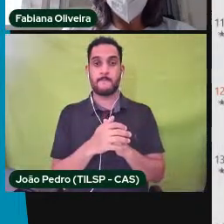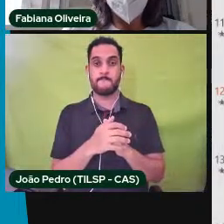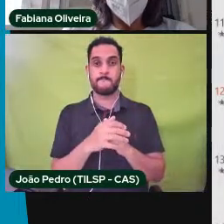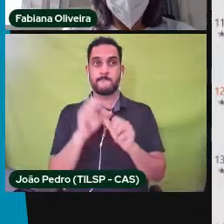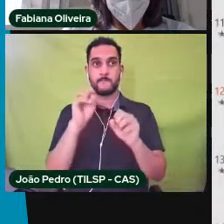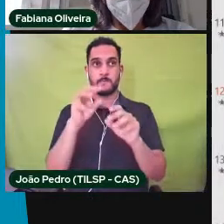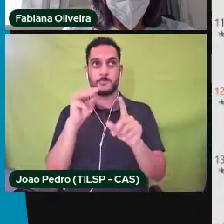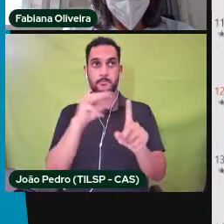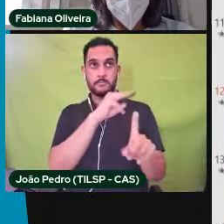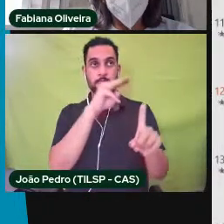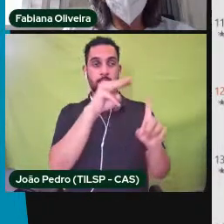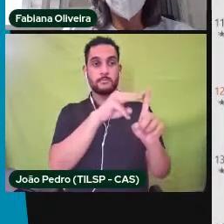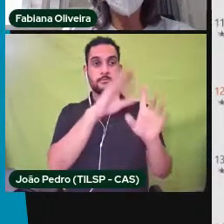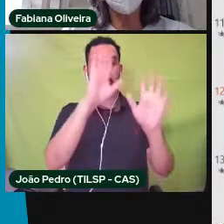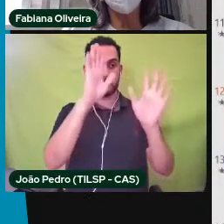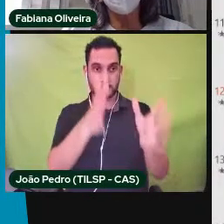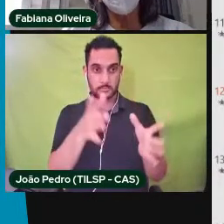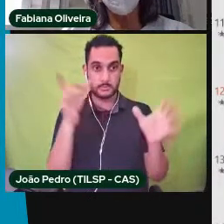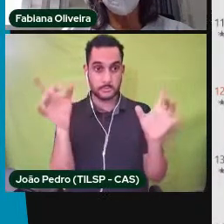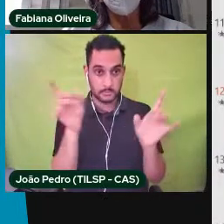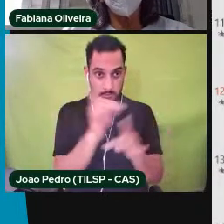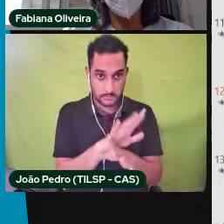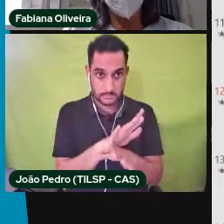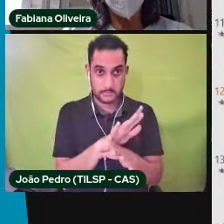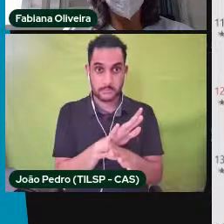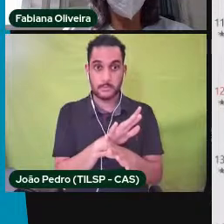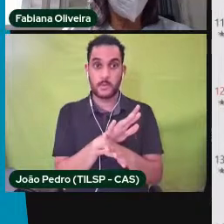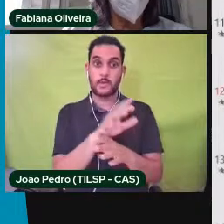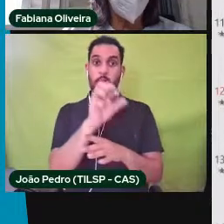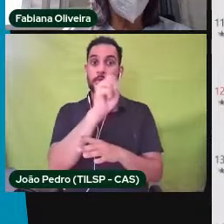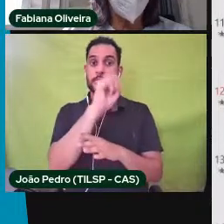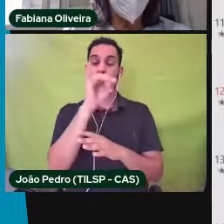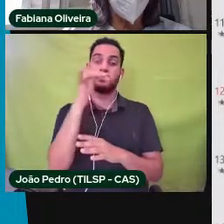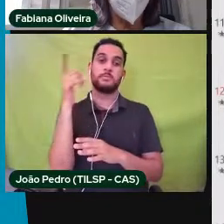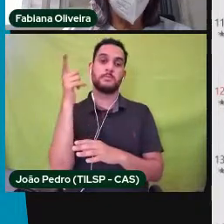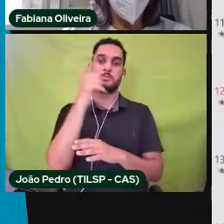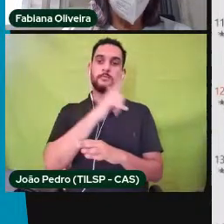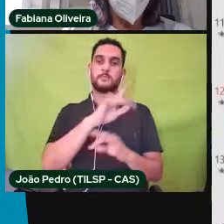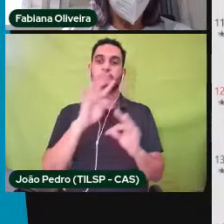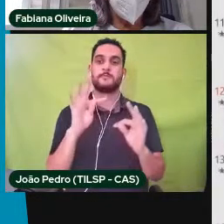considerada cumprida, a menos que tenha sido atingida por todos.